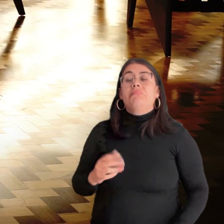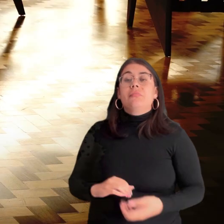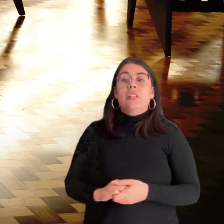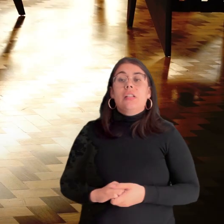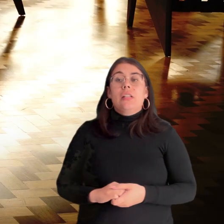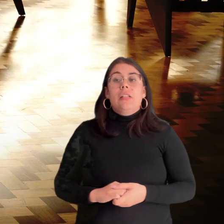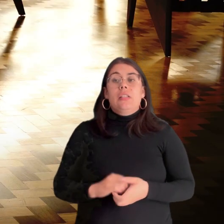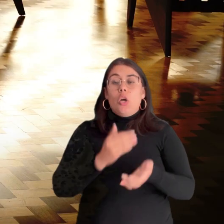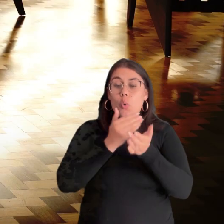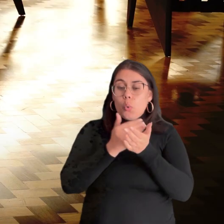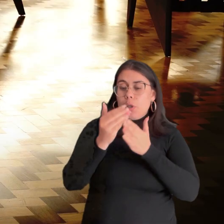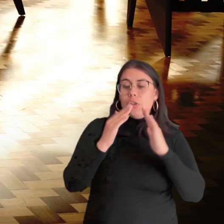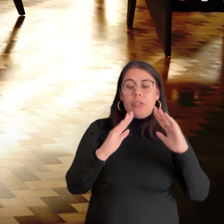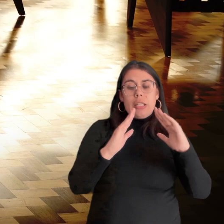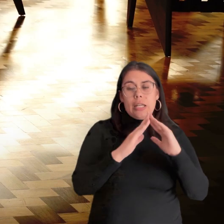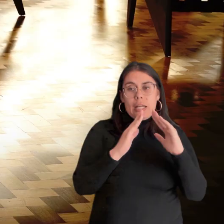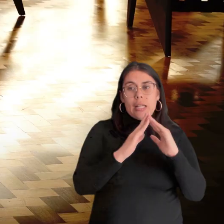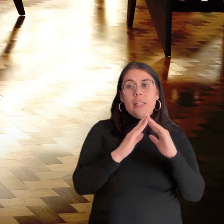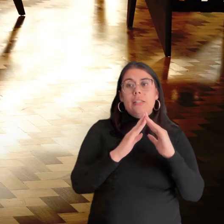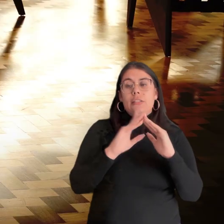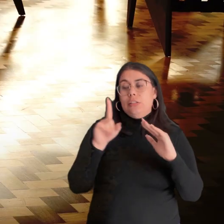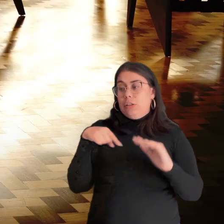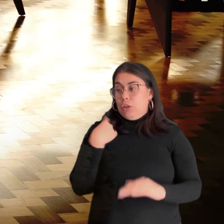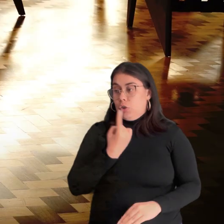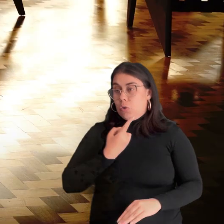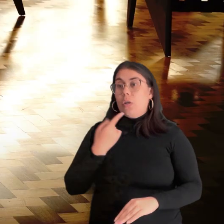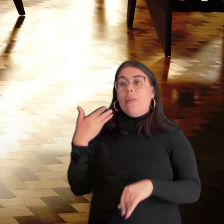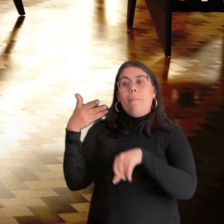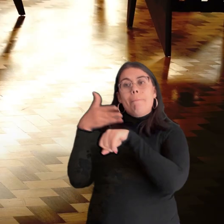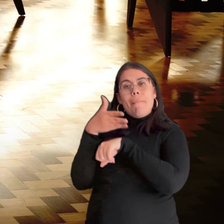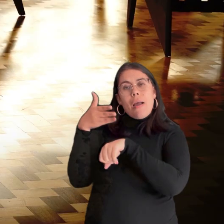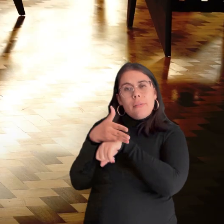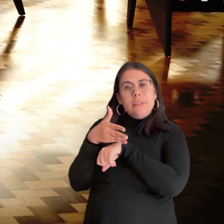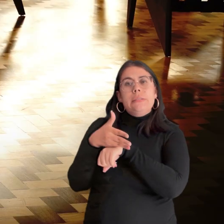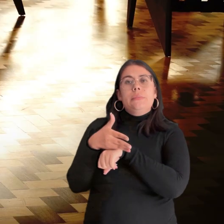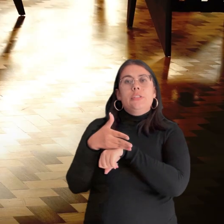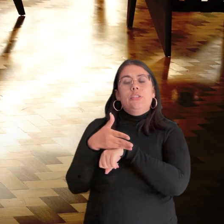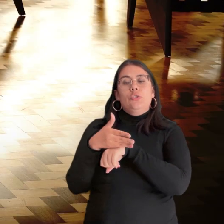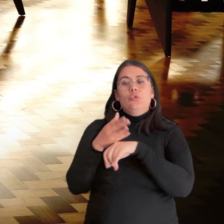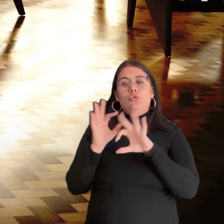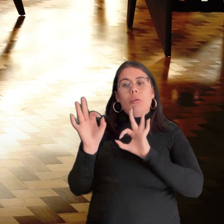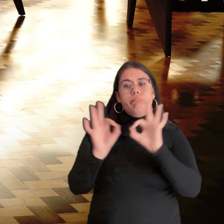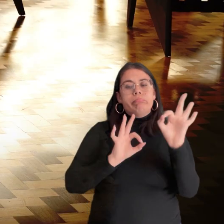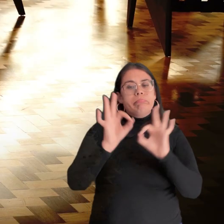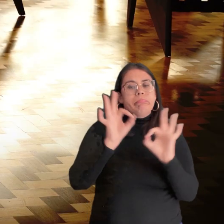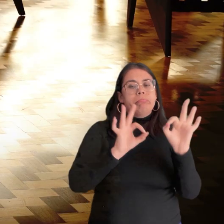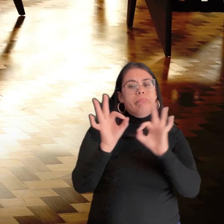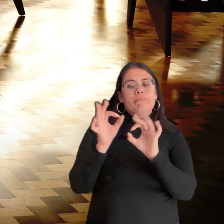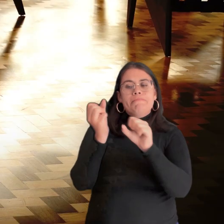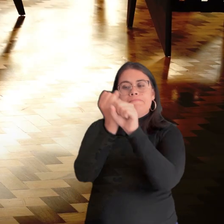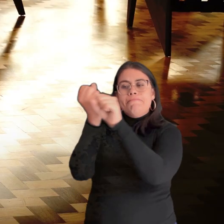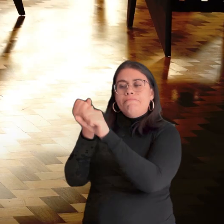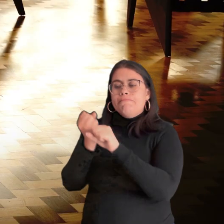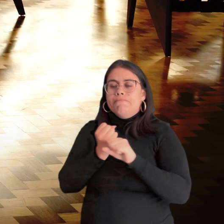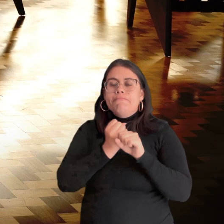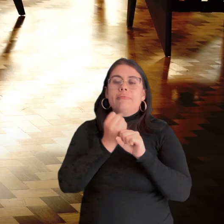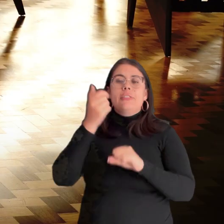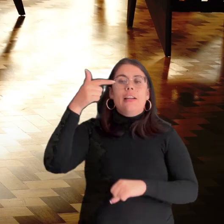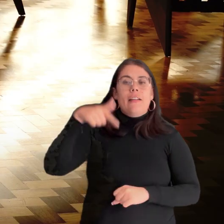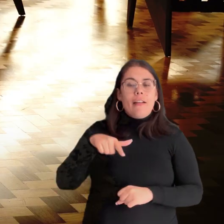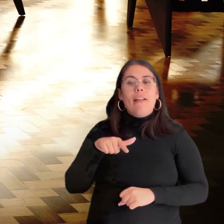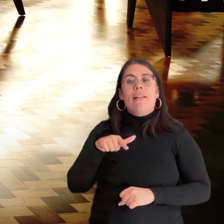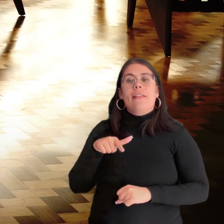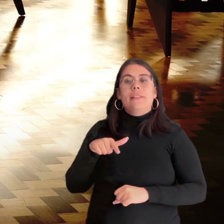participação no restauro da casa e nas possíveis adequações que precisava fazer